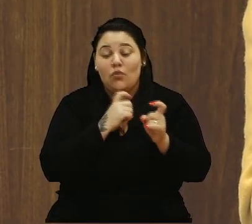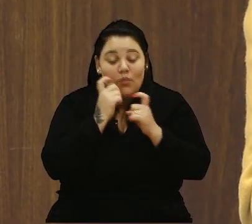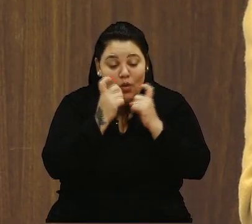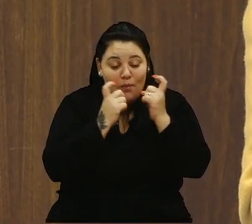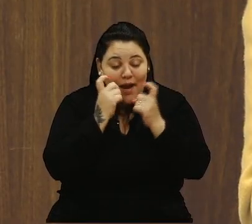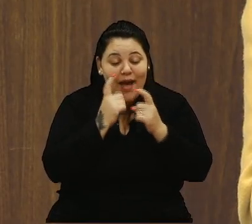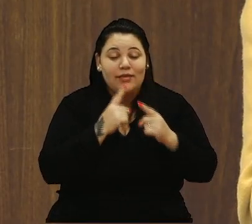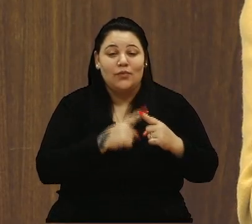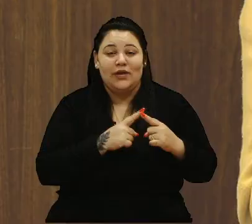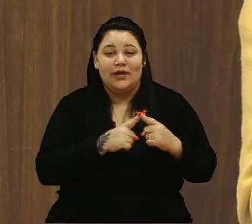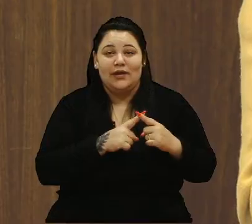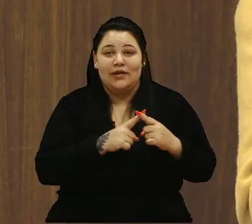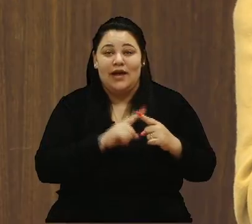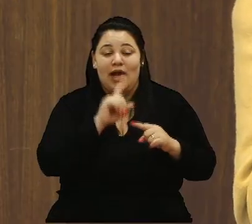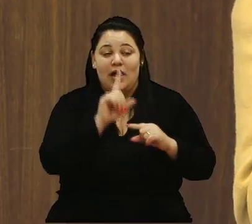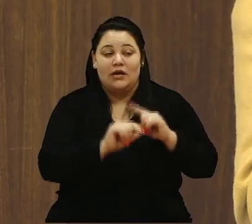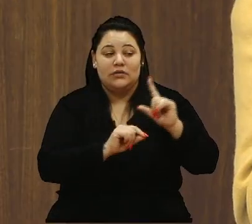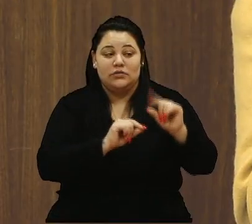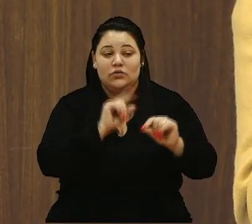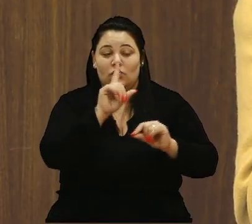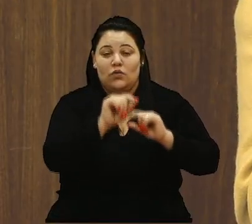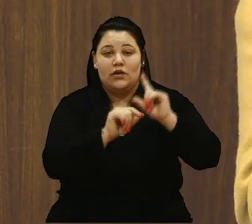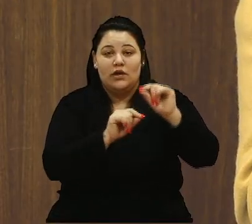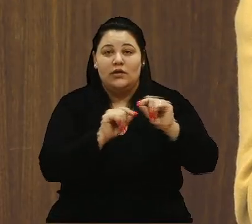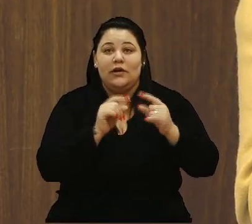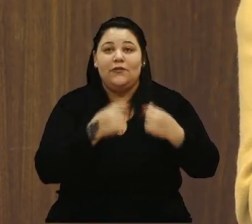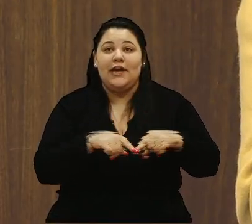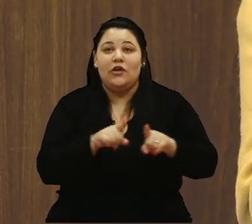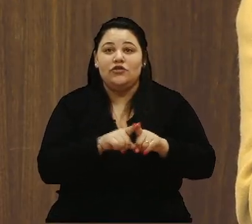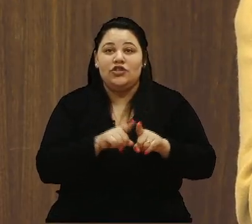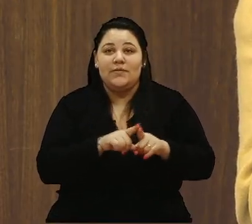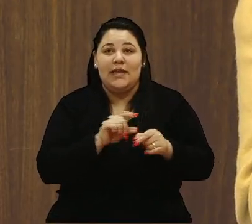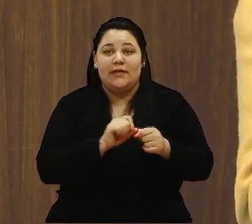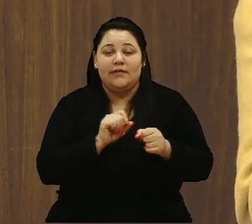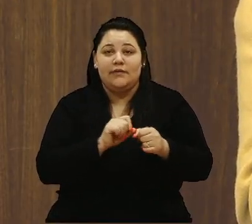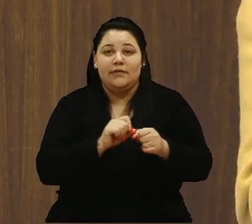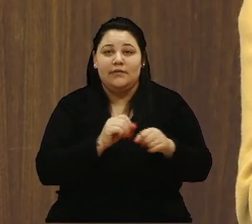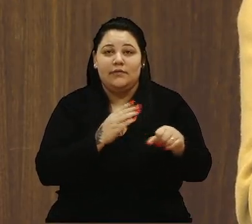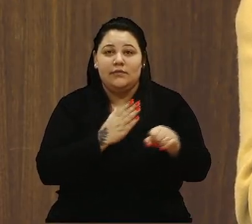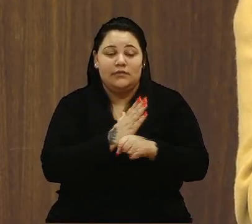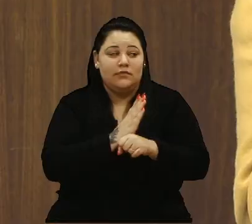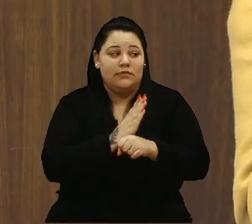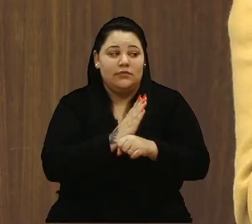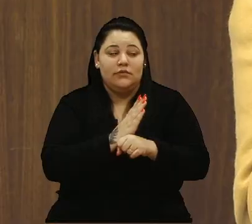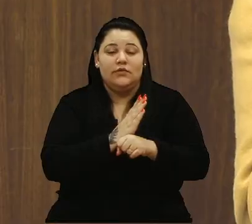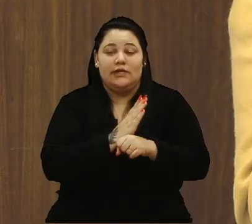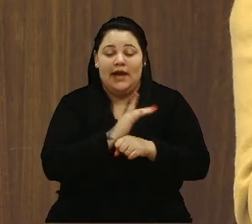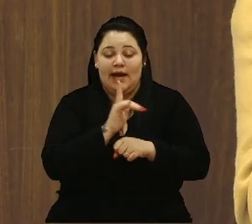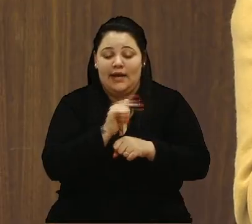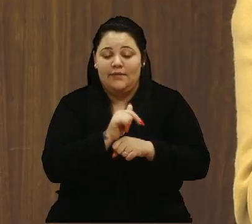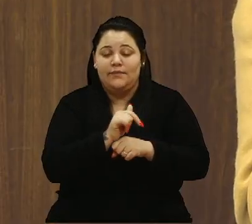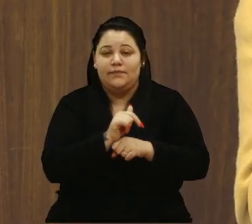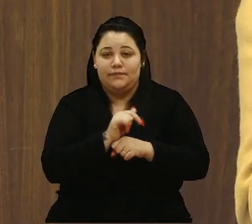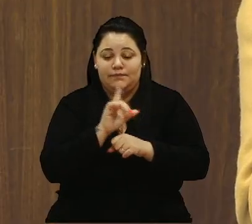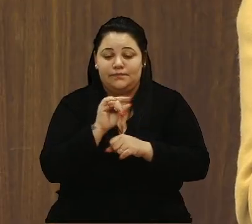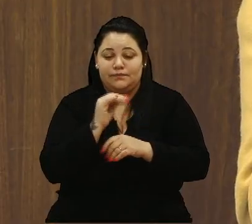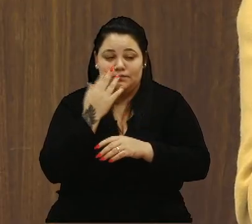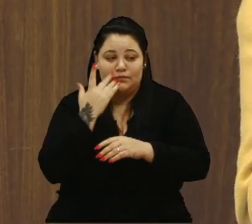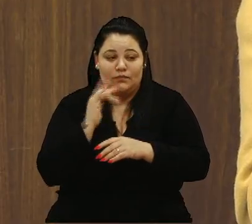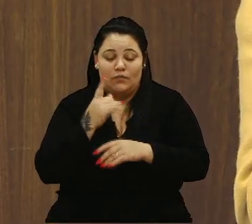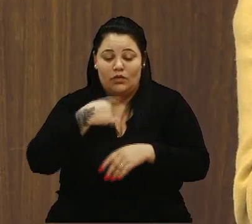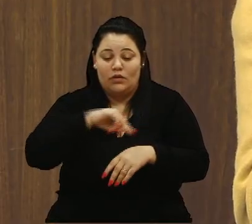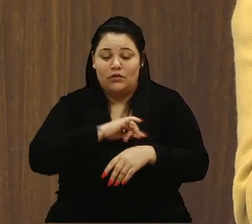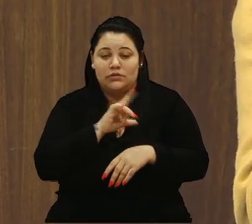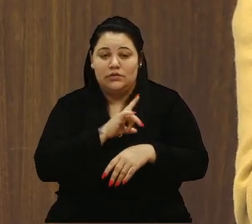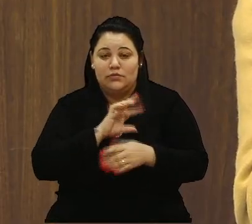a seleção que foi feita, ela vence agora dia 21 de junho. menos de 10 dias. E nós estamos com